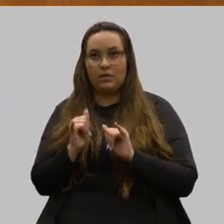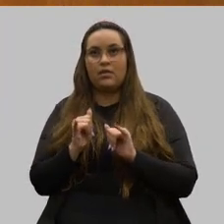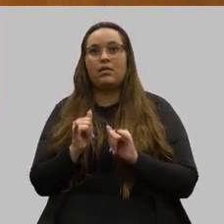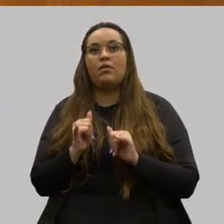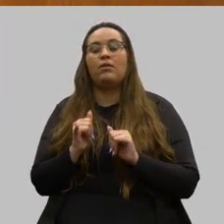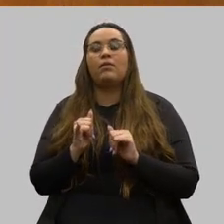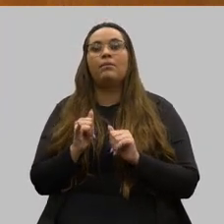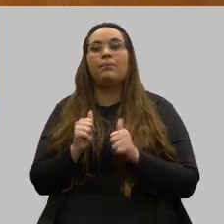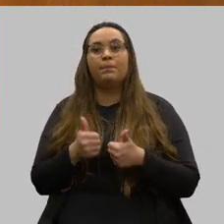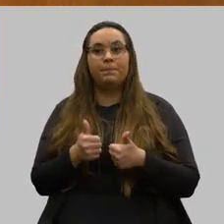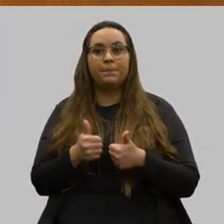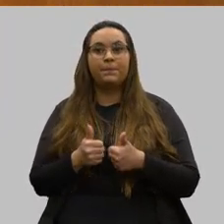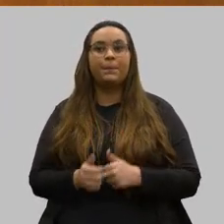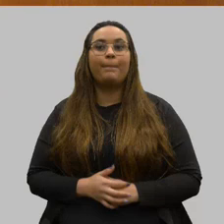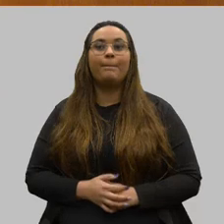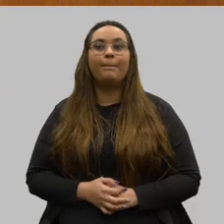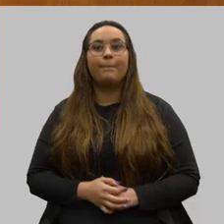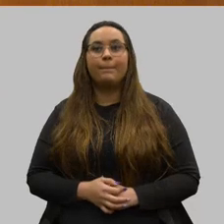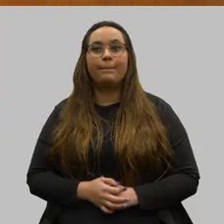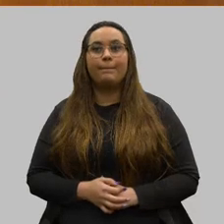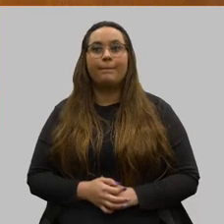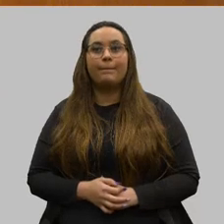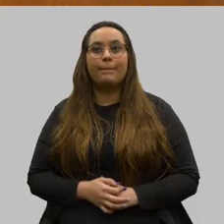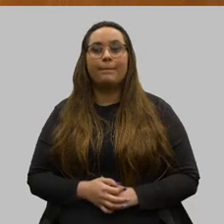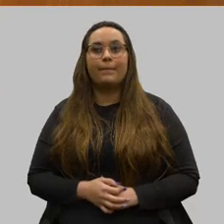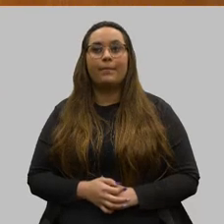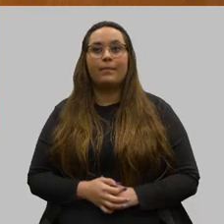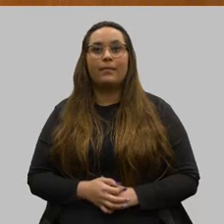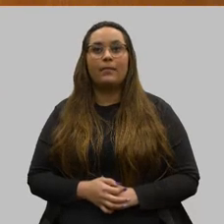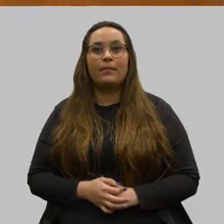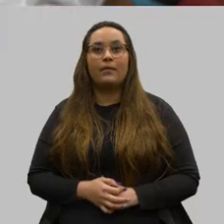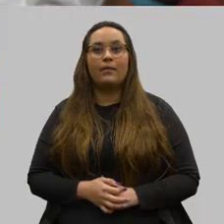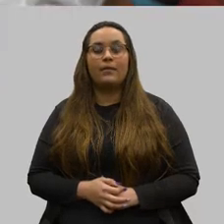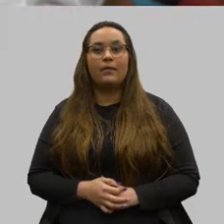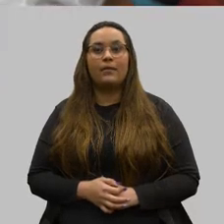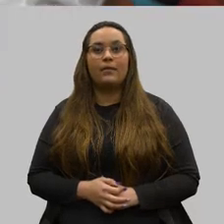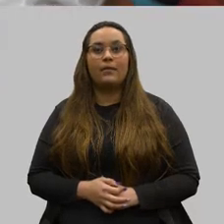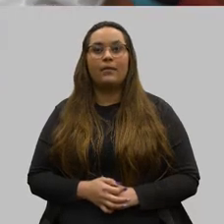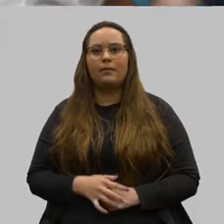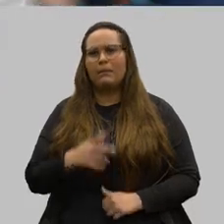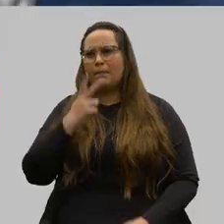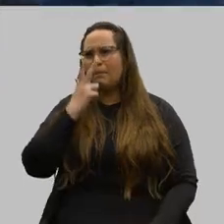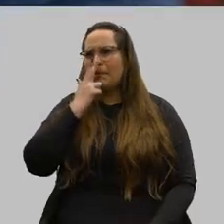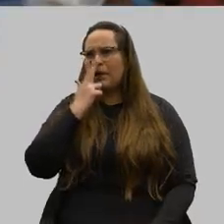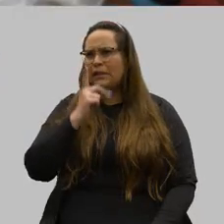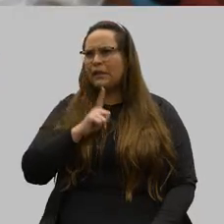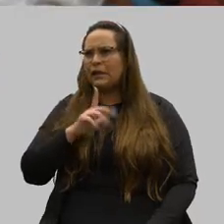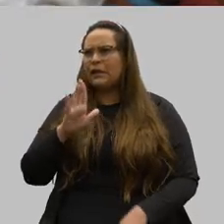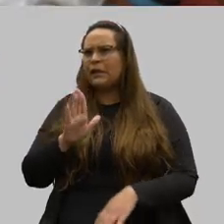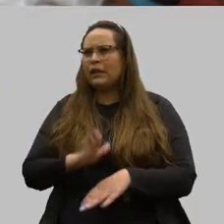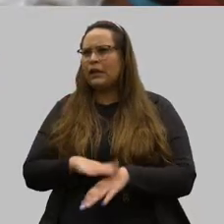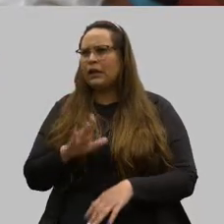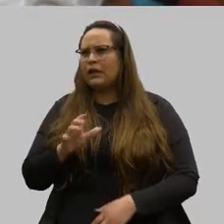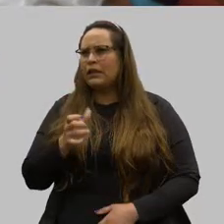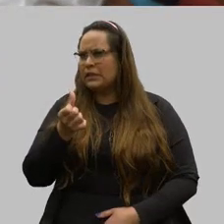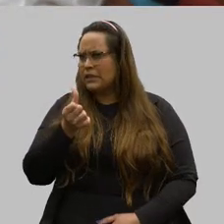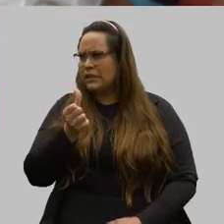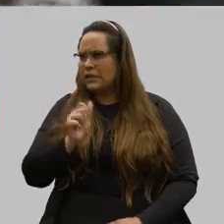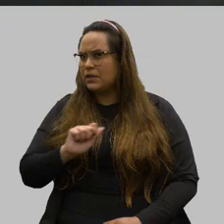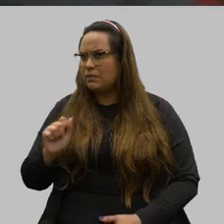informação eh mas isso já tem mais de parece que uns seis ou 8